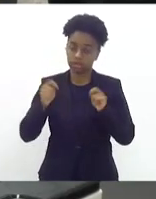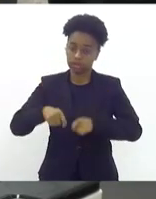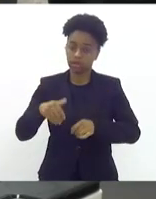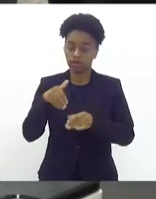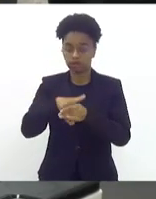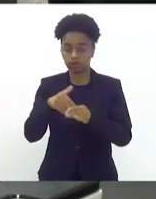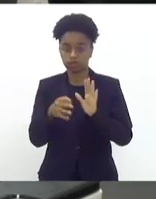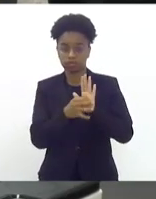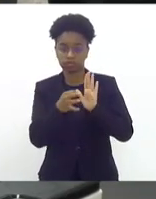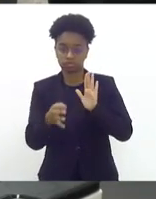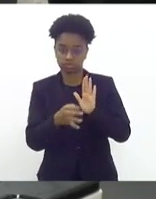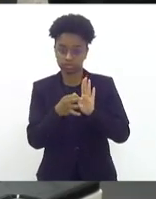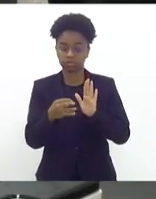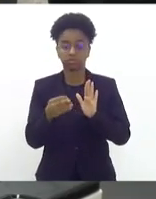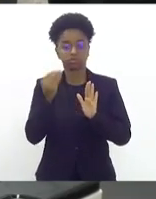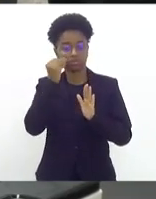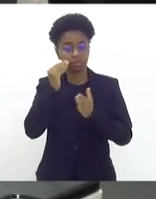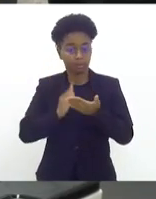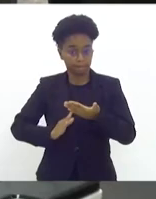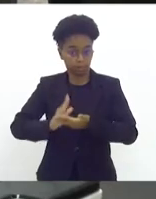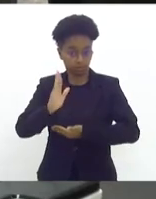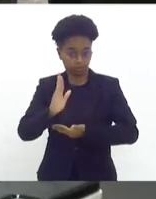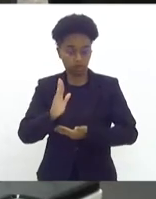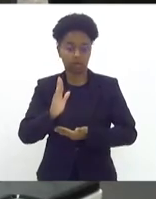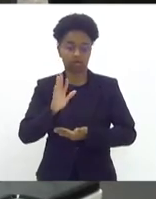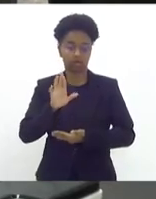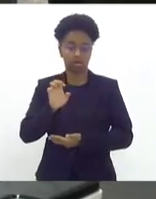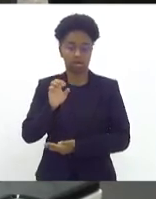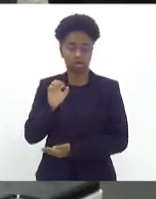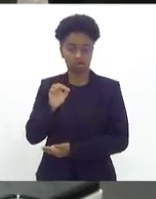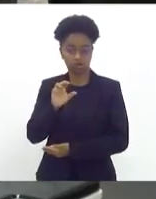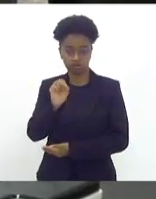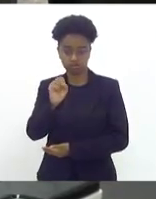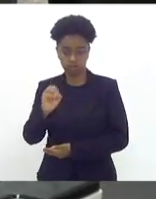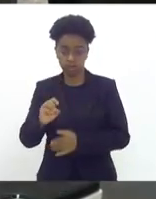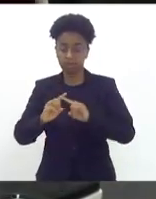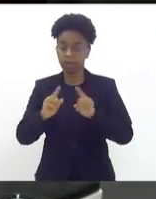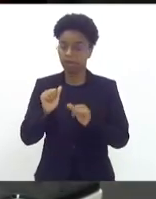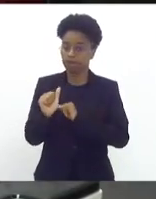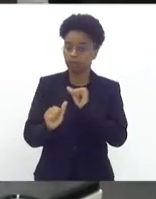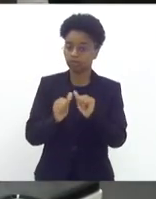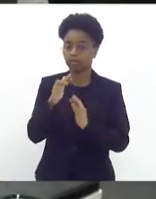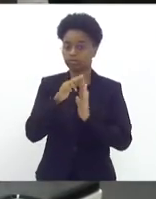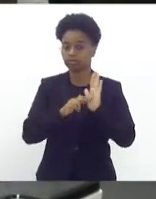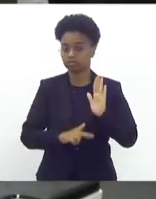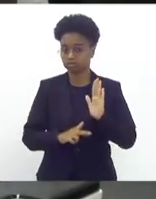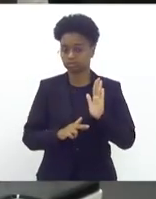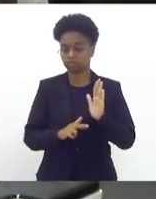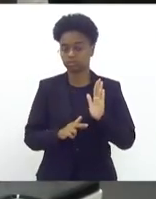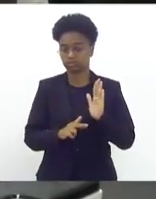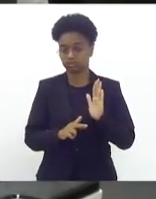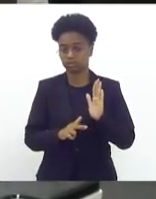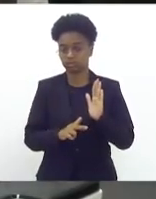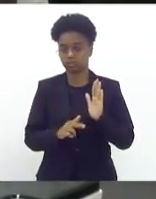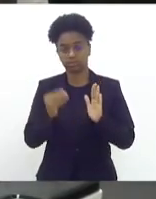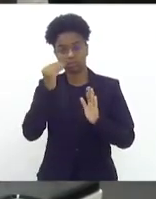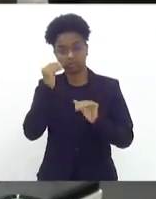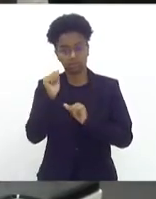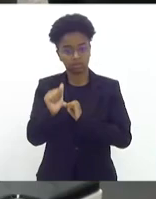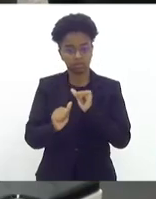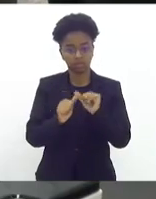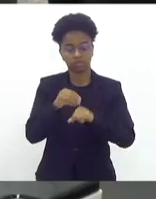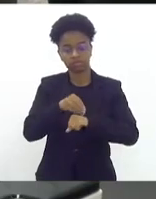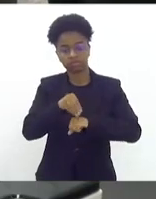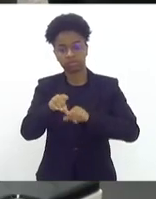vota o parecer para admitir o parecer do recurso, fazendo a alteração do relatório para a transformação em